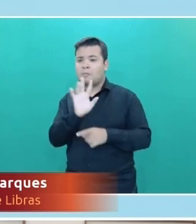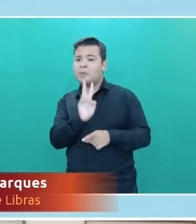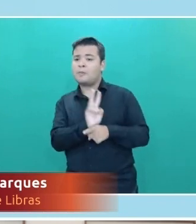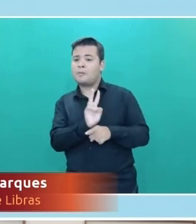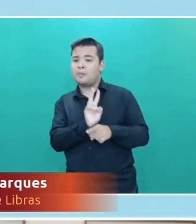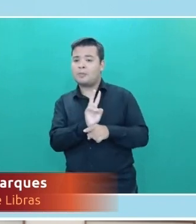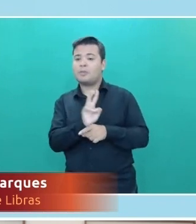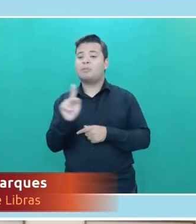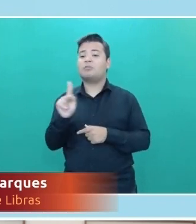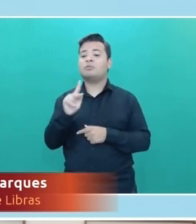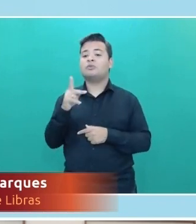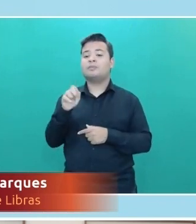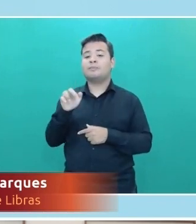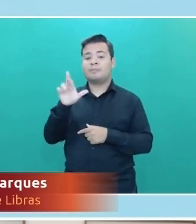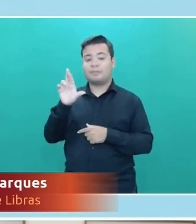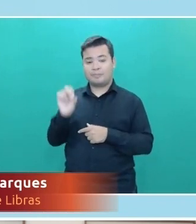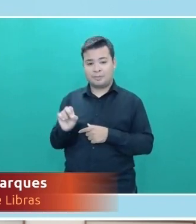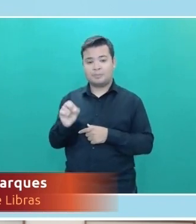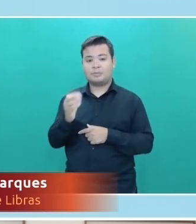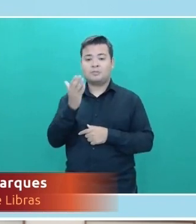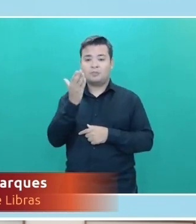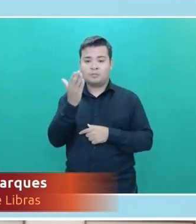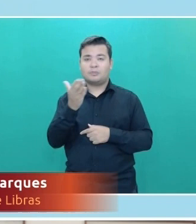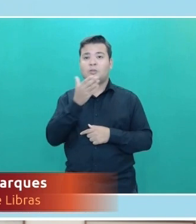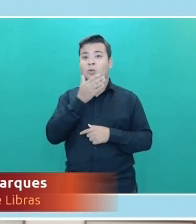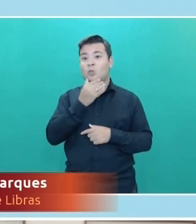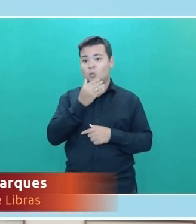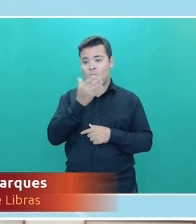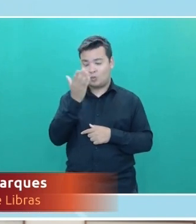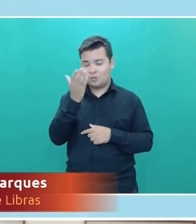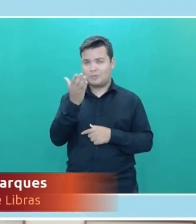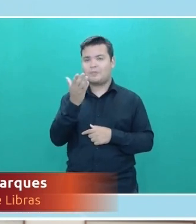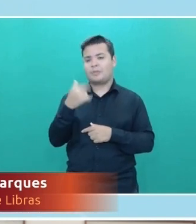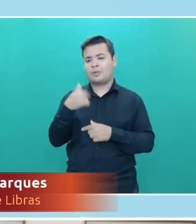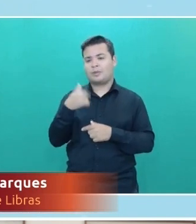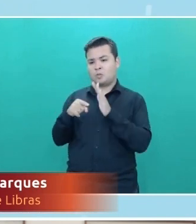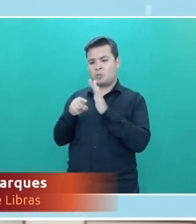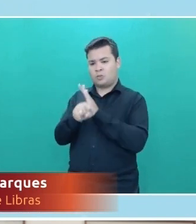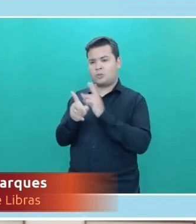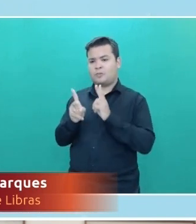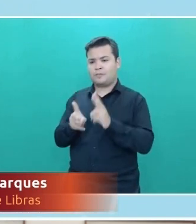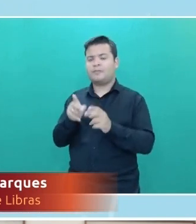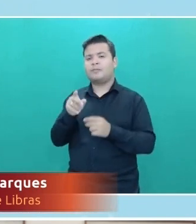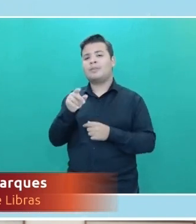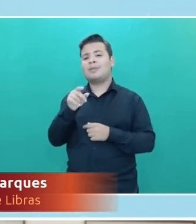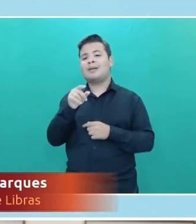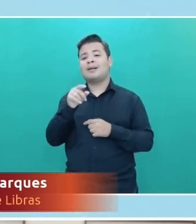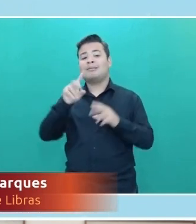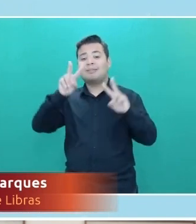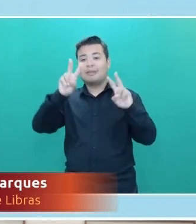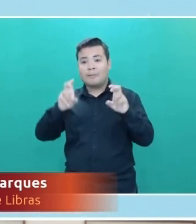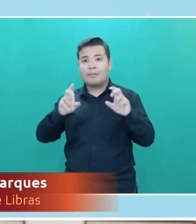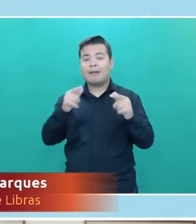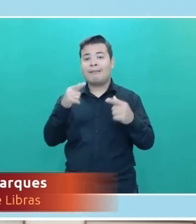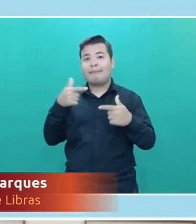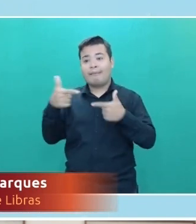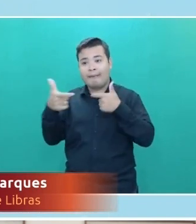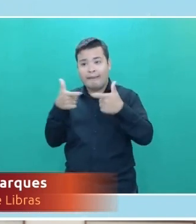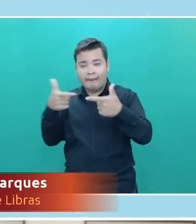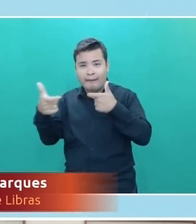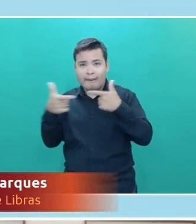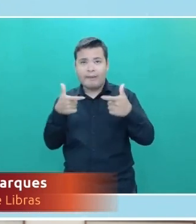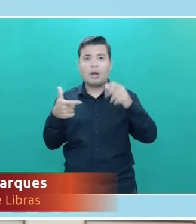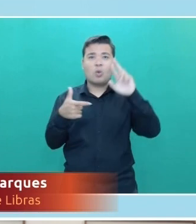Pedro. Professor, voltando, né, à pergunta que eu estava fazendo, em relação à guerra Rússia e Ucrânia. O senhor disse que essa discussão